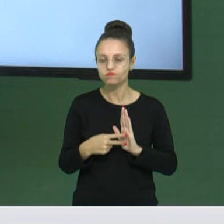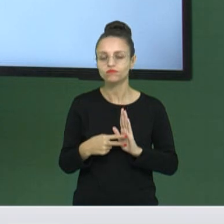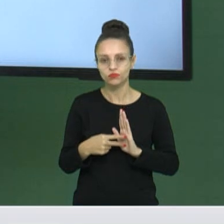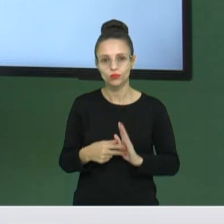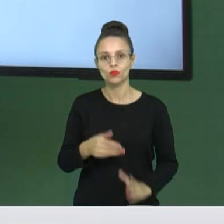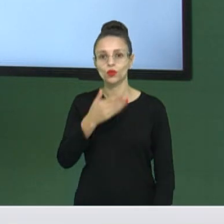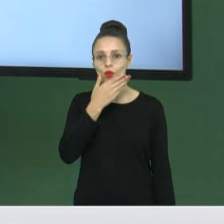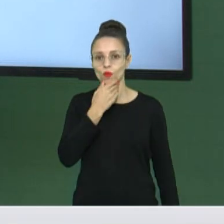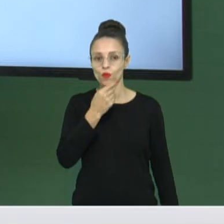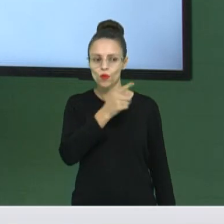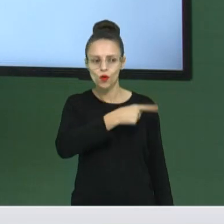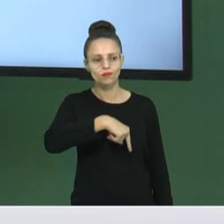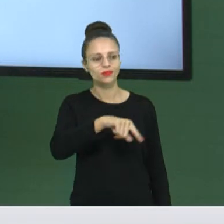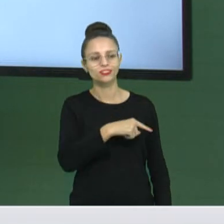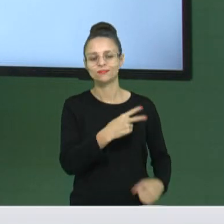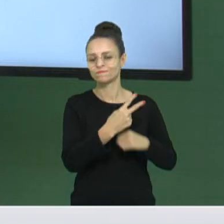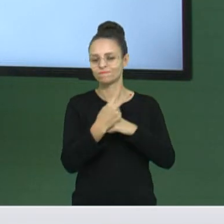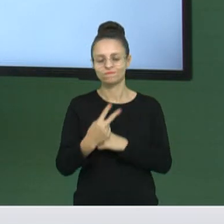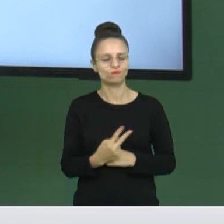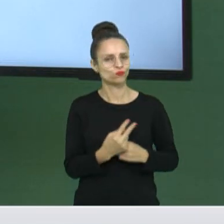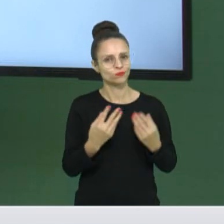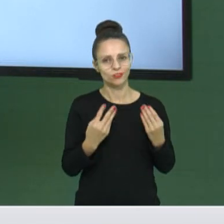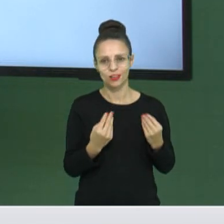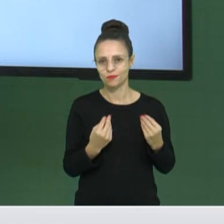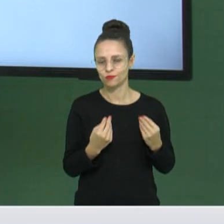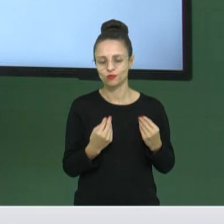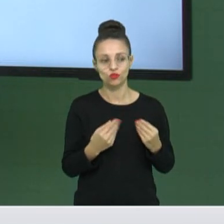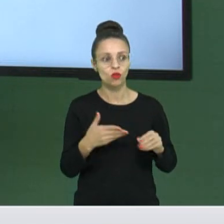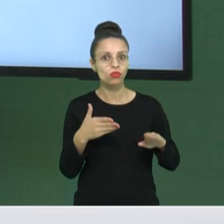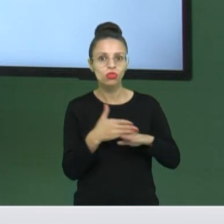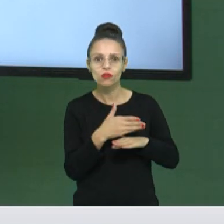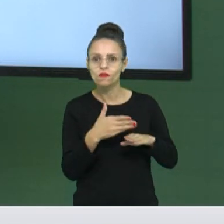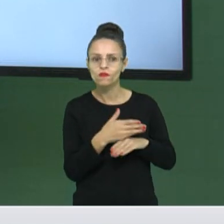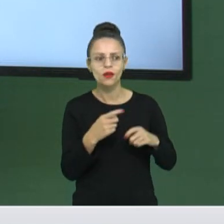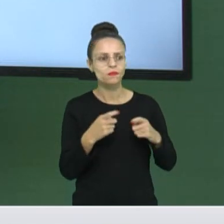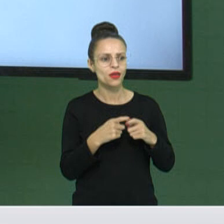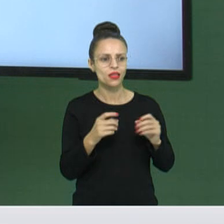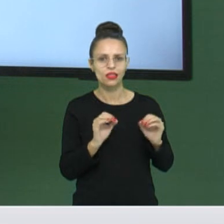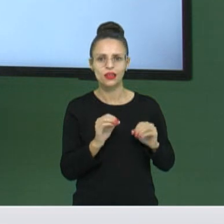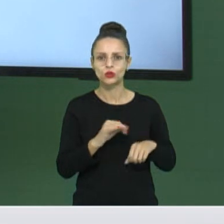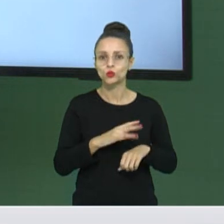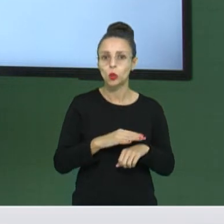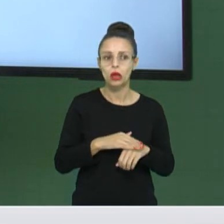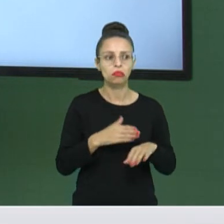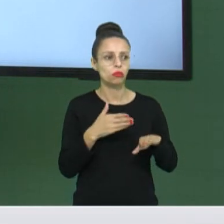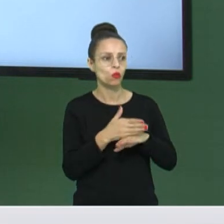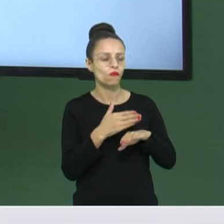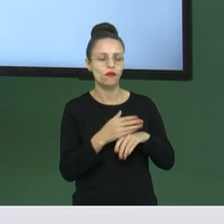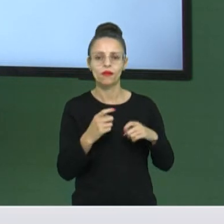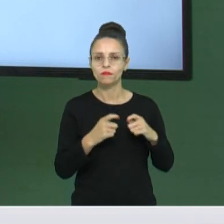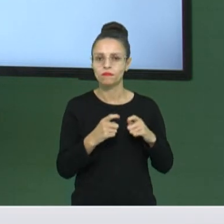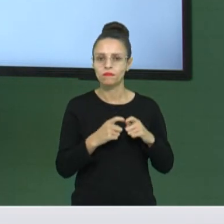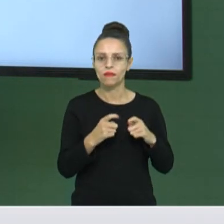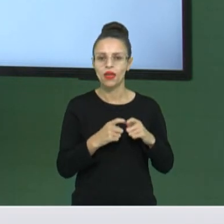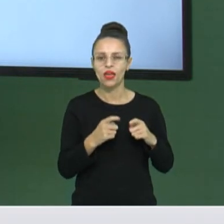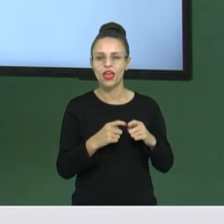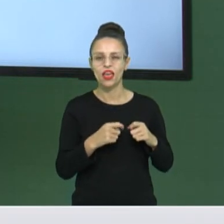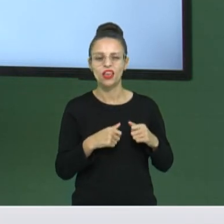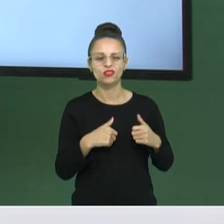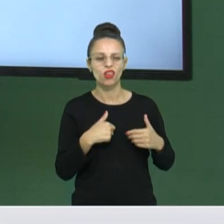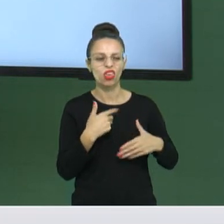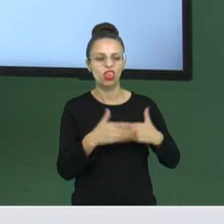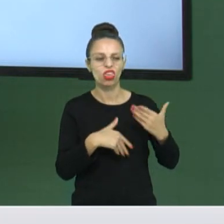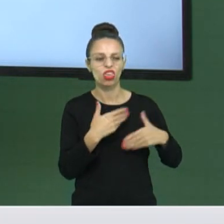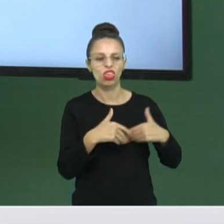os homens não se cuidam muito, não vão ao médico, né? Se está doente, não vão ao médico, deixam a doença